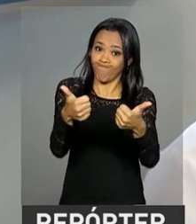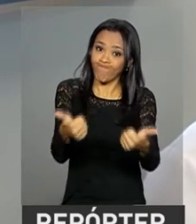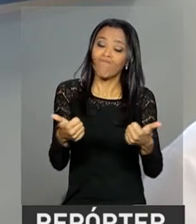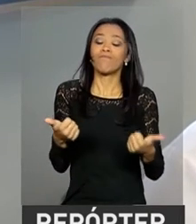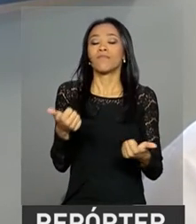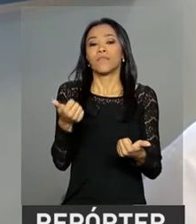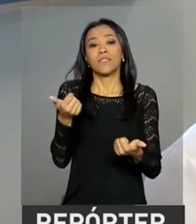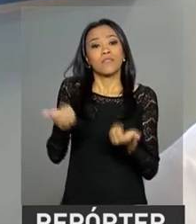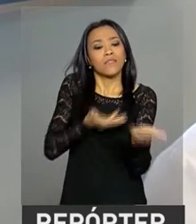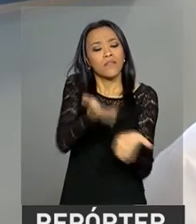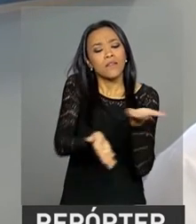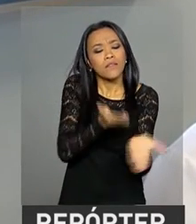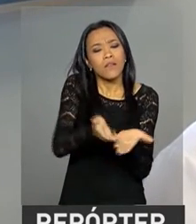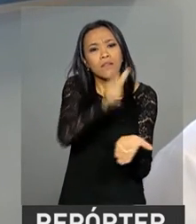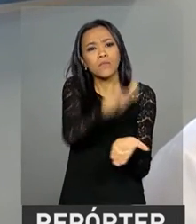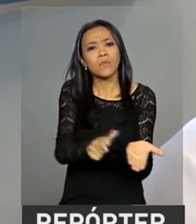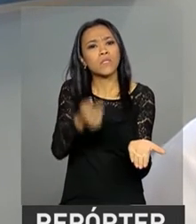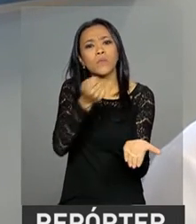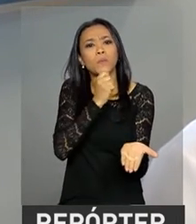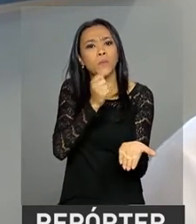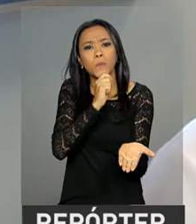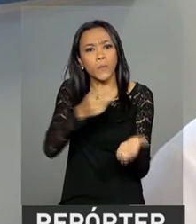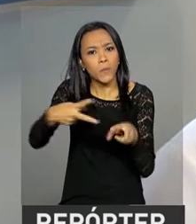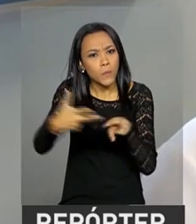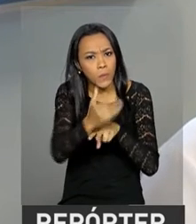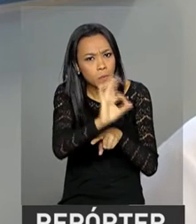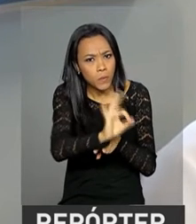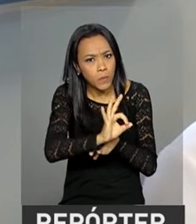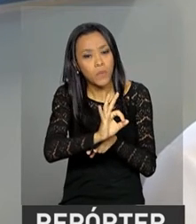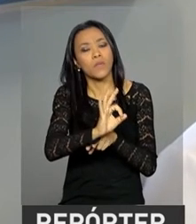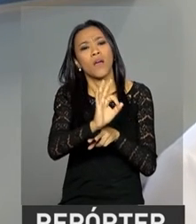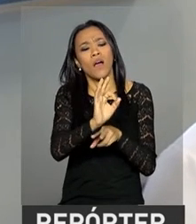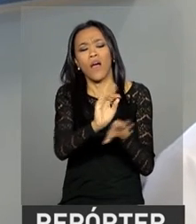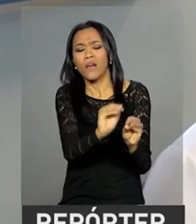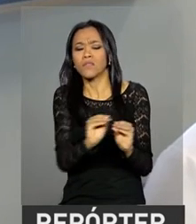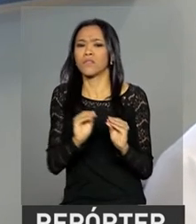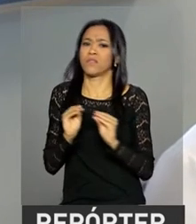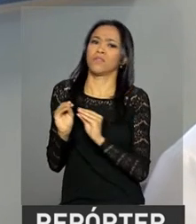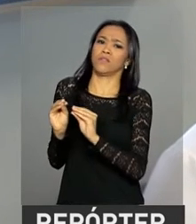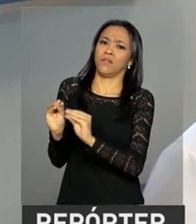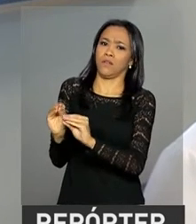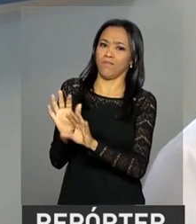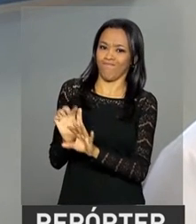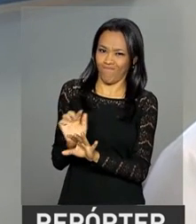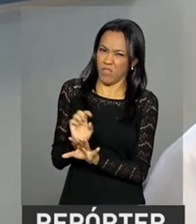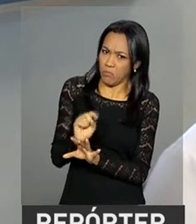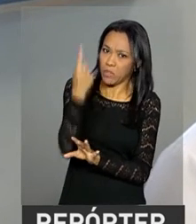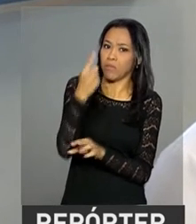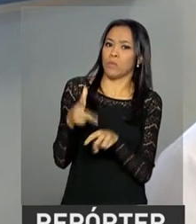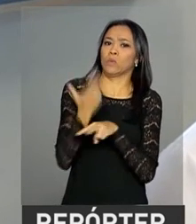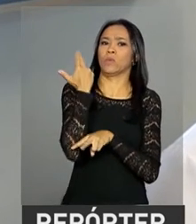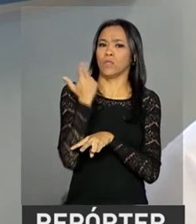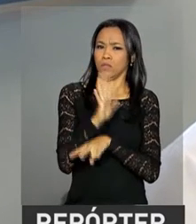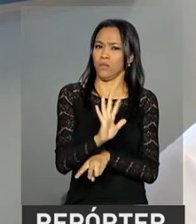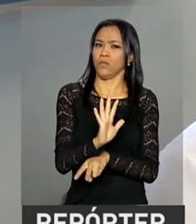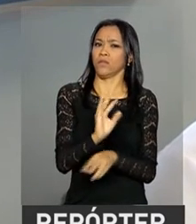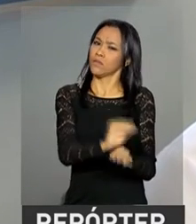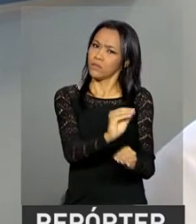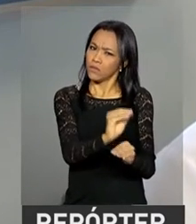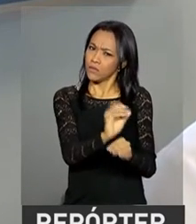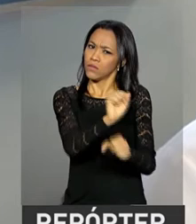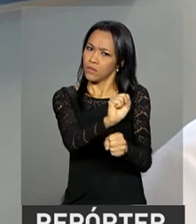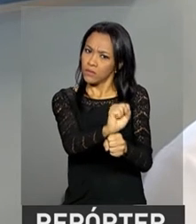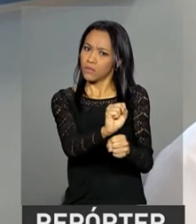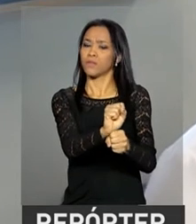indicação de cirurgia e tentar adiar essa primeira cirurgia pensando em proteger o paciente